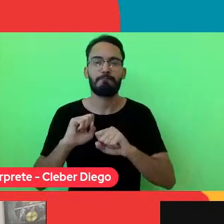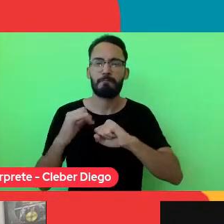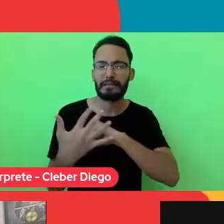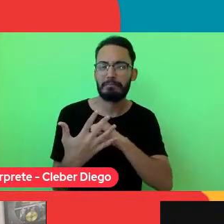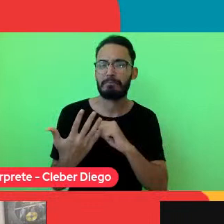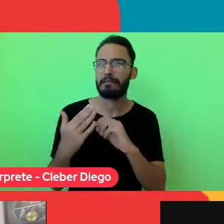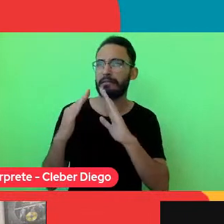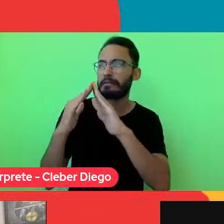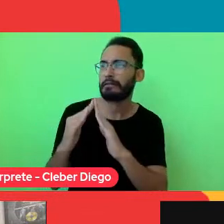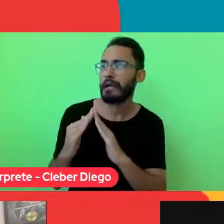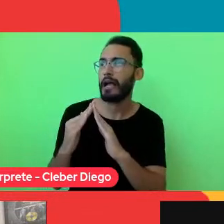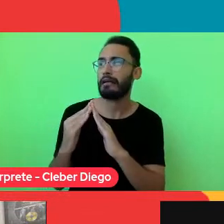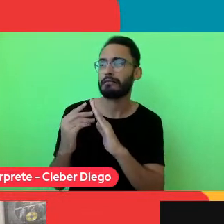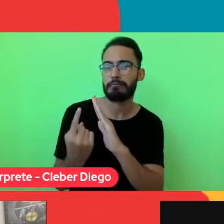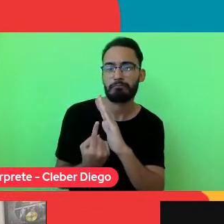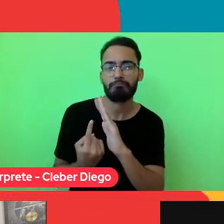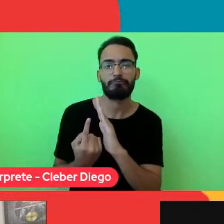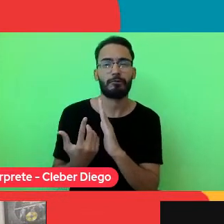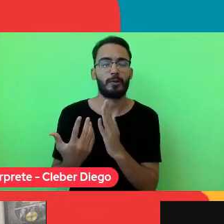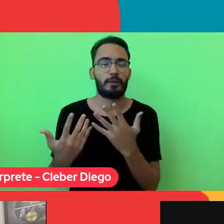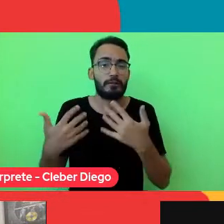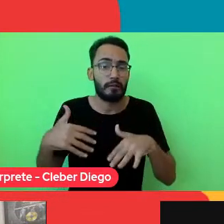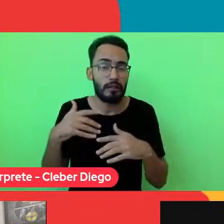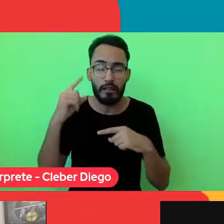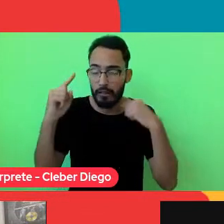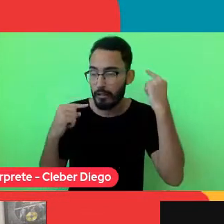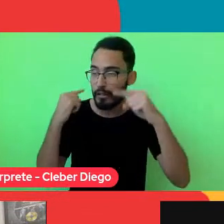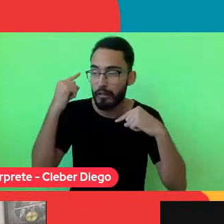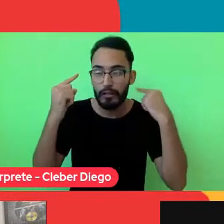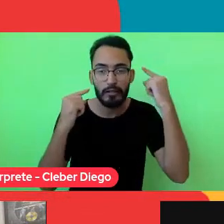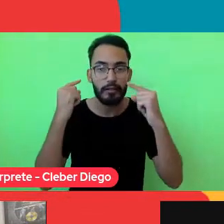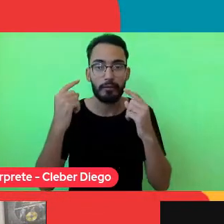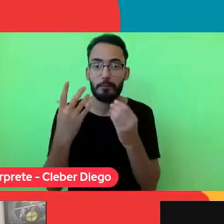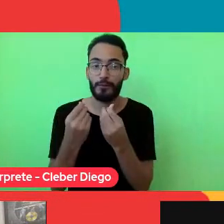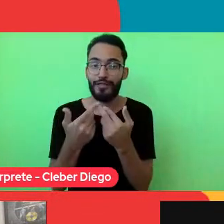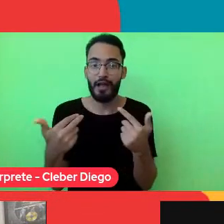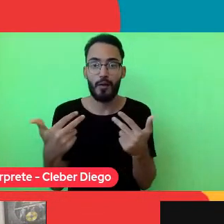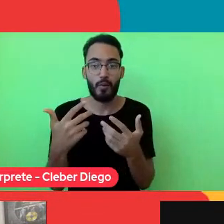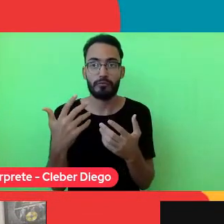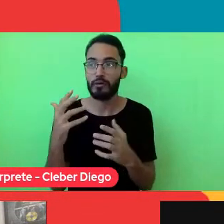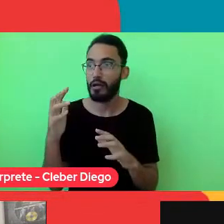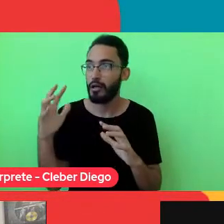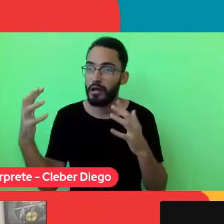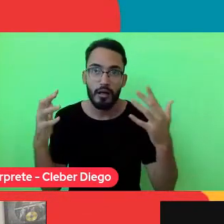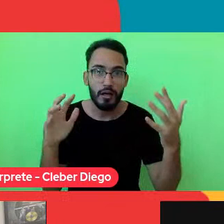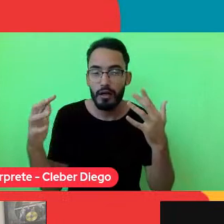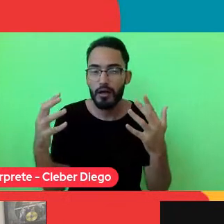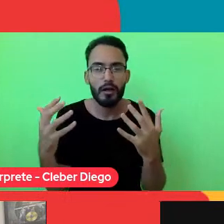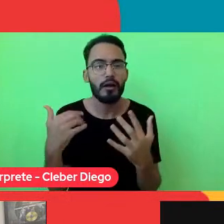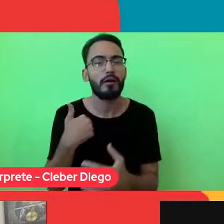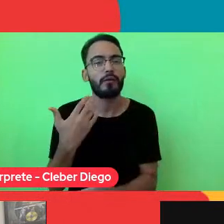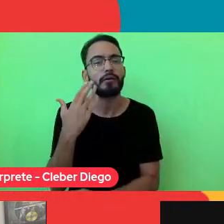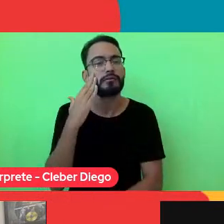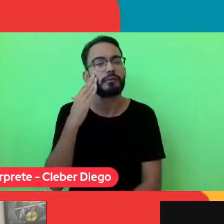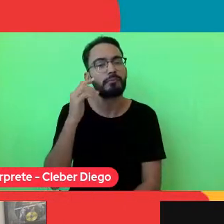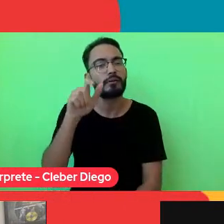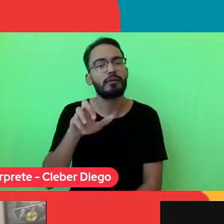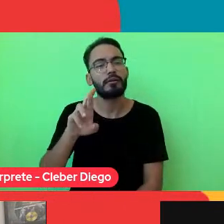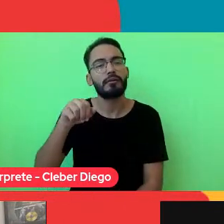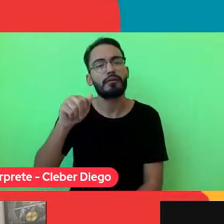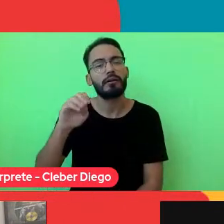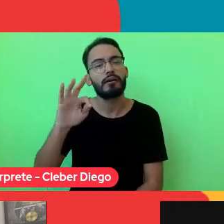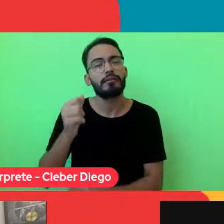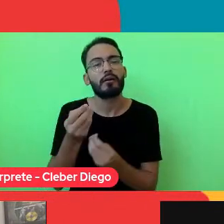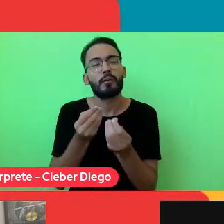em casa, e está uma loucura, muita coisa acontecendo. E eu queria saber de você, como que você faz para equilibrar a sua